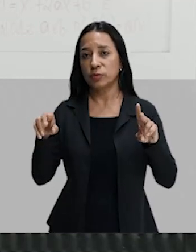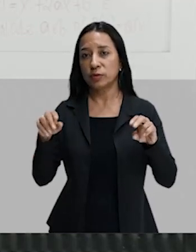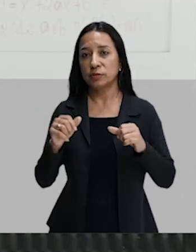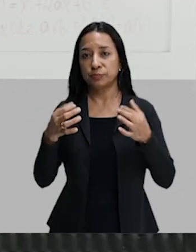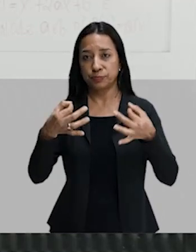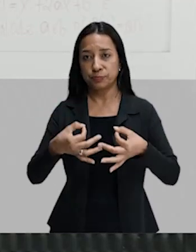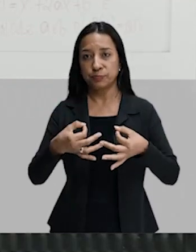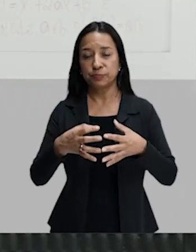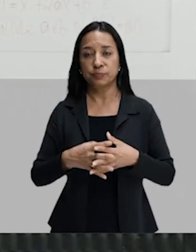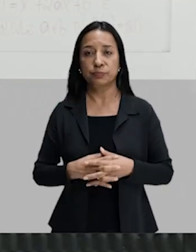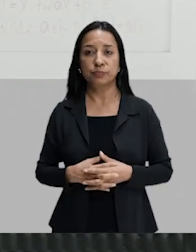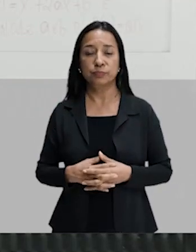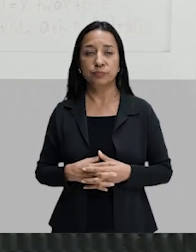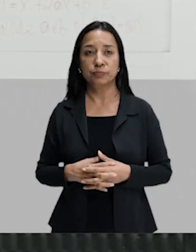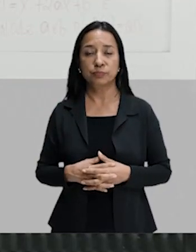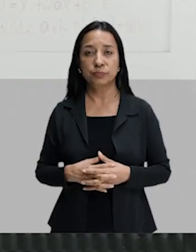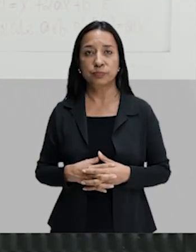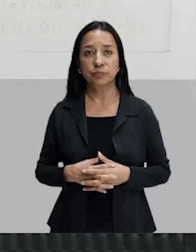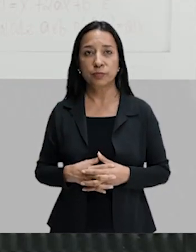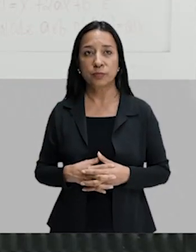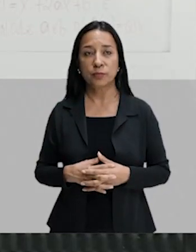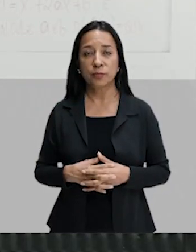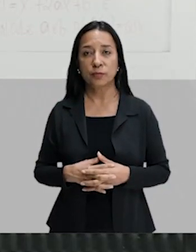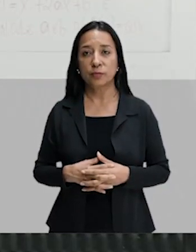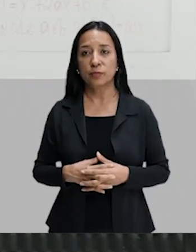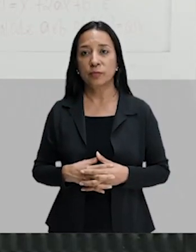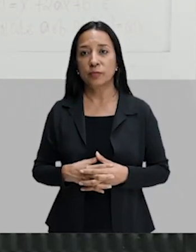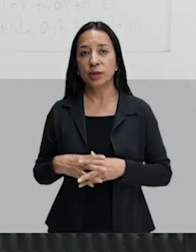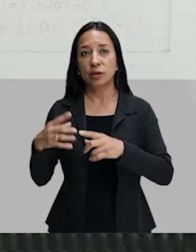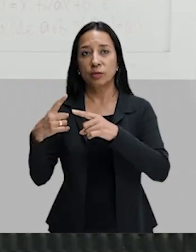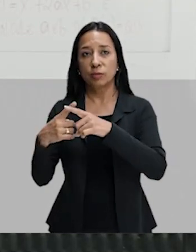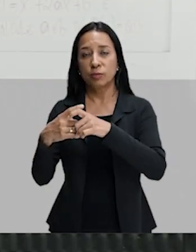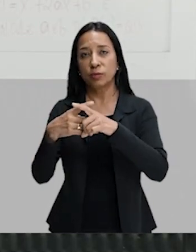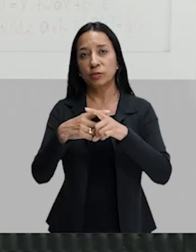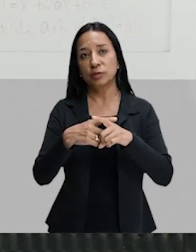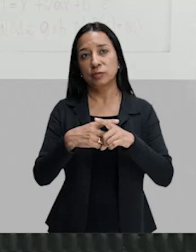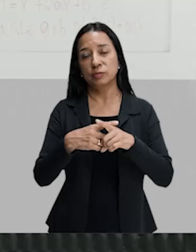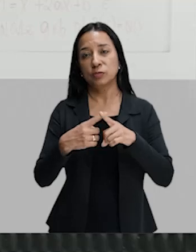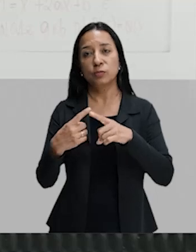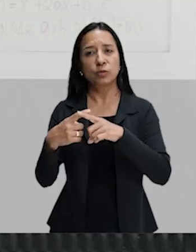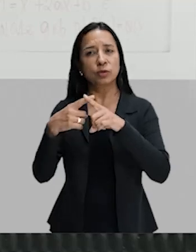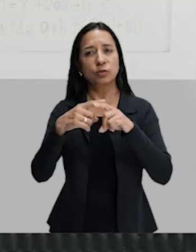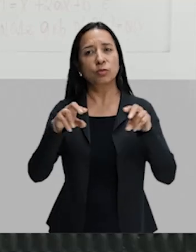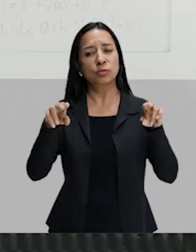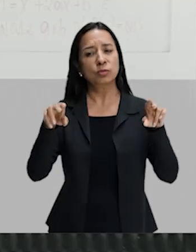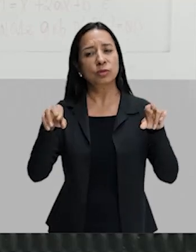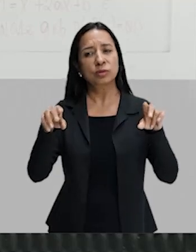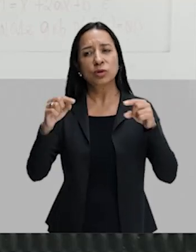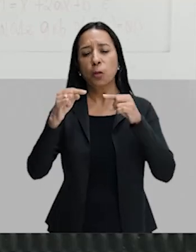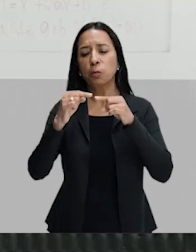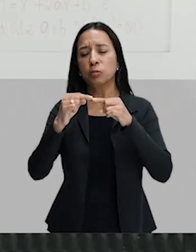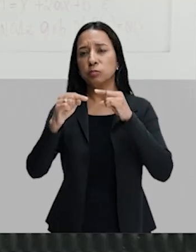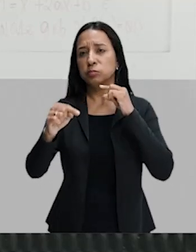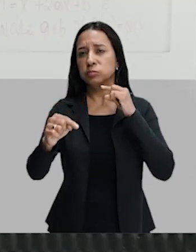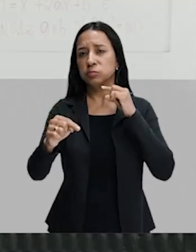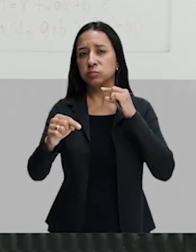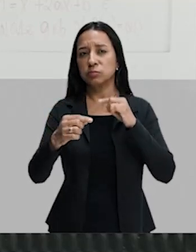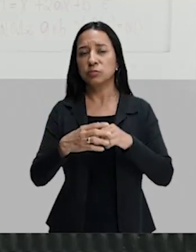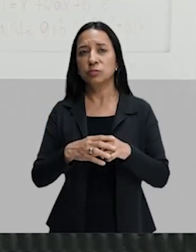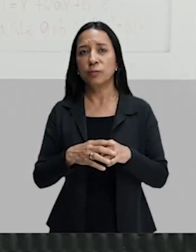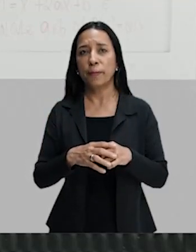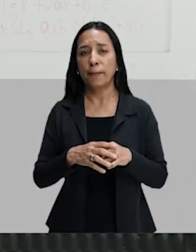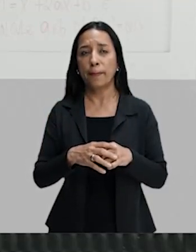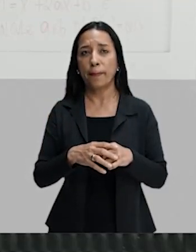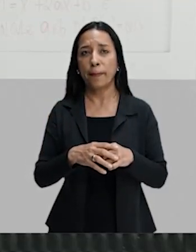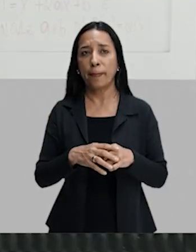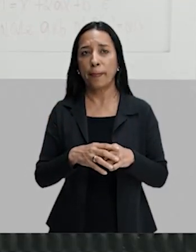turma? Beleza. Polinômios identicamente nulos. Quando é que um polinômio é chamado identicamente